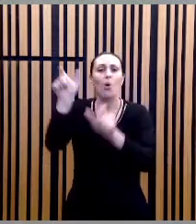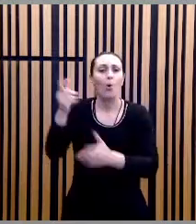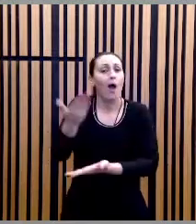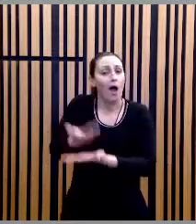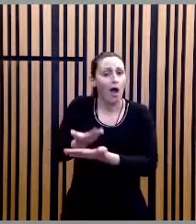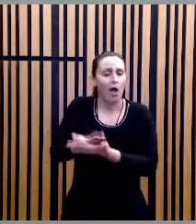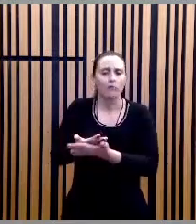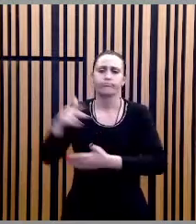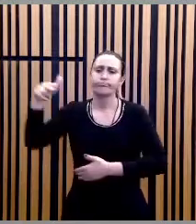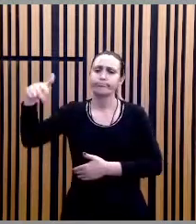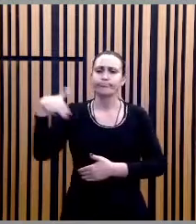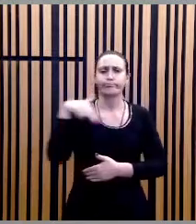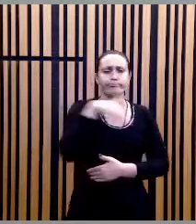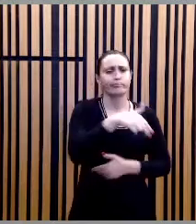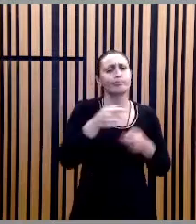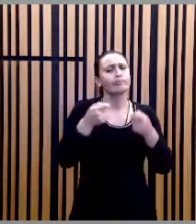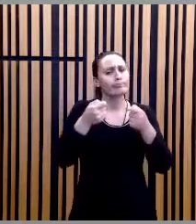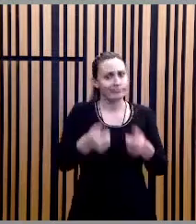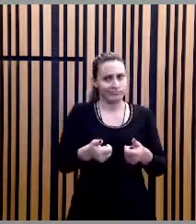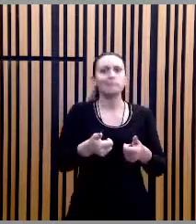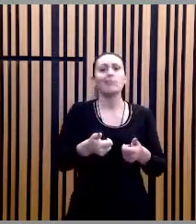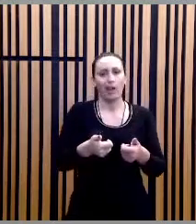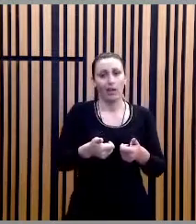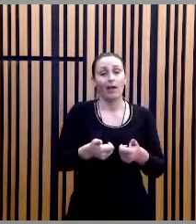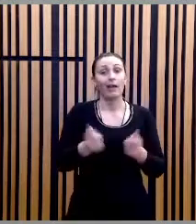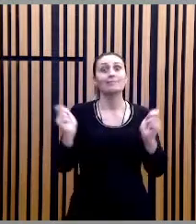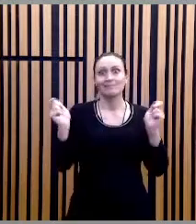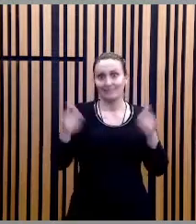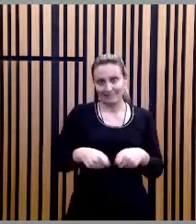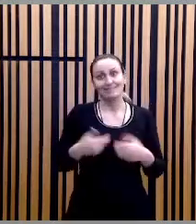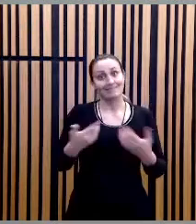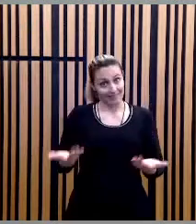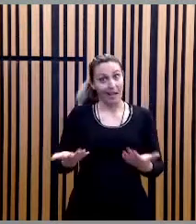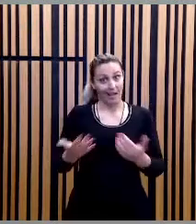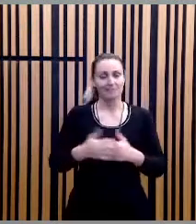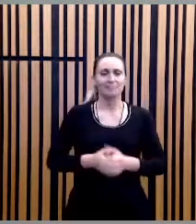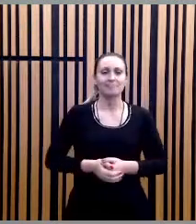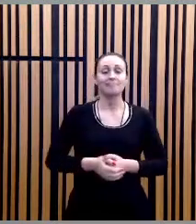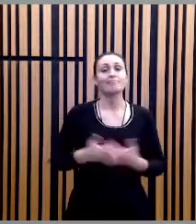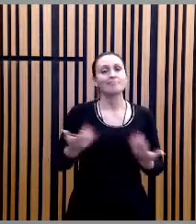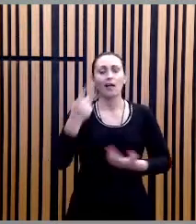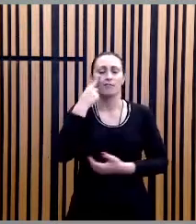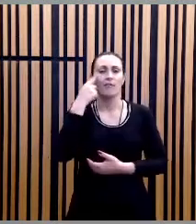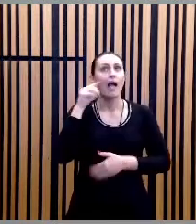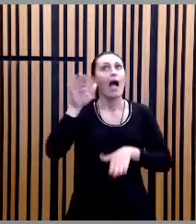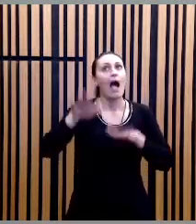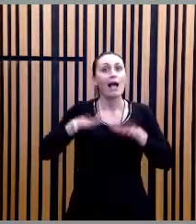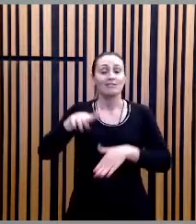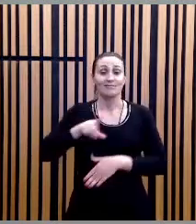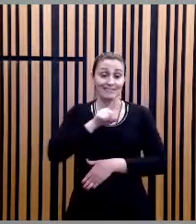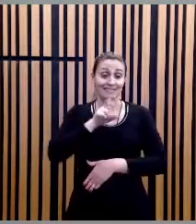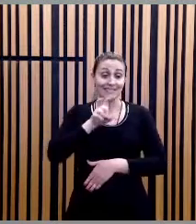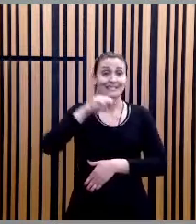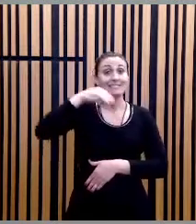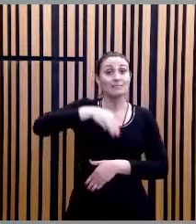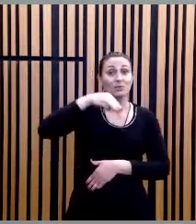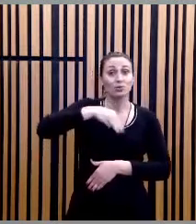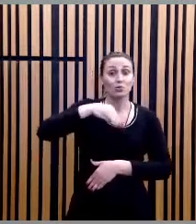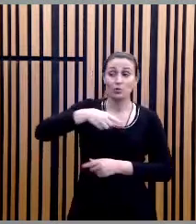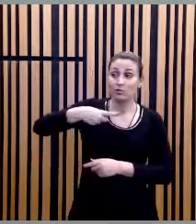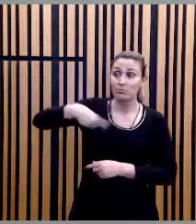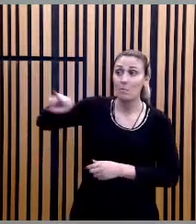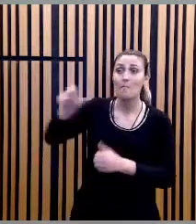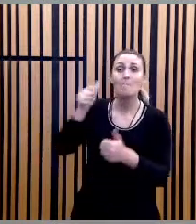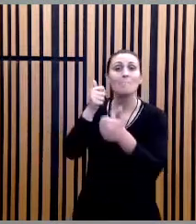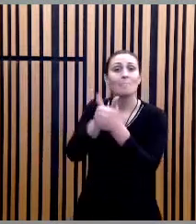o deslocamento ele se torna quase que inexistente. Dá 15 minutos de onde a gente está, o nosso acesso mais próximo